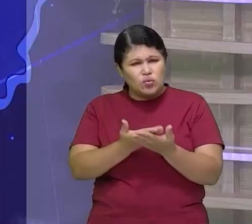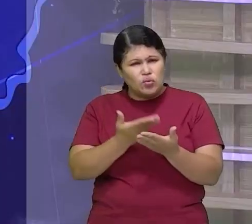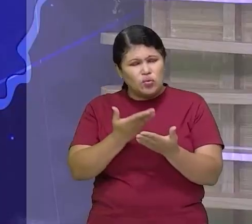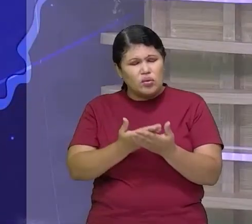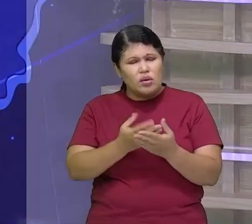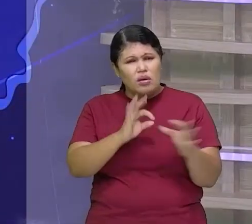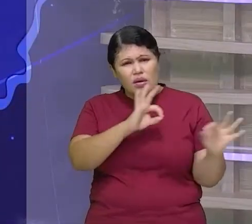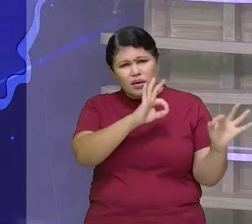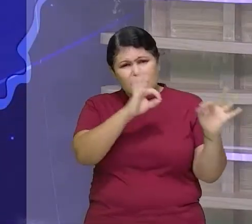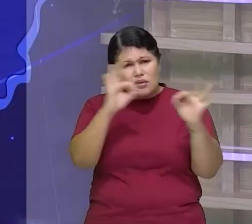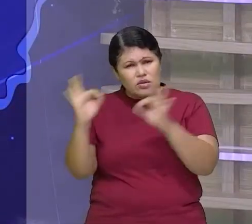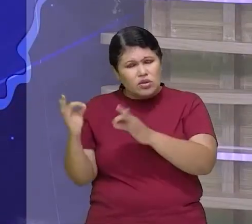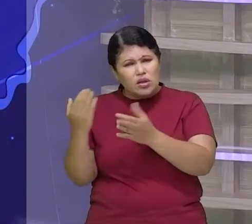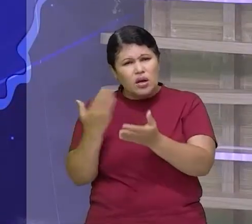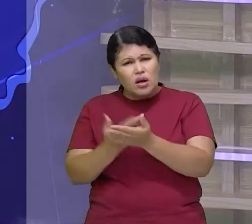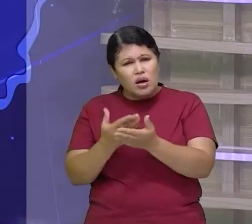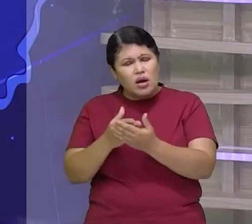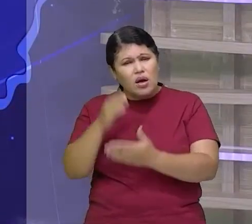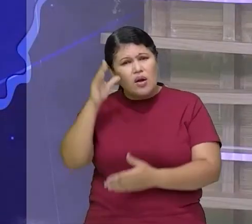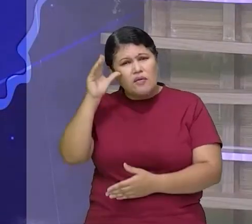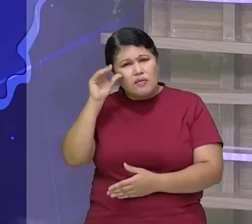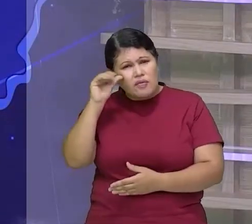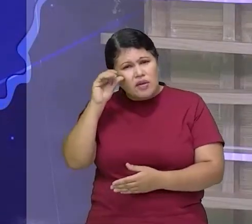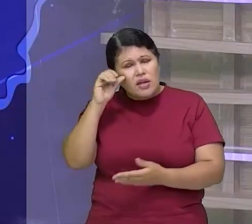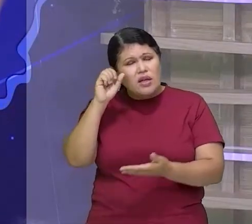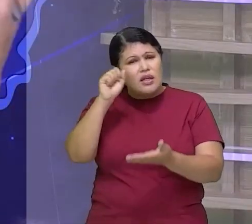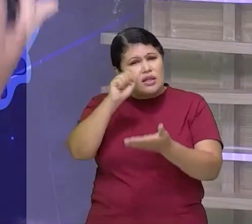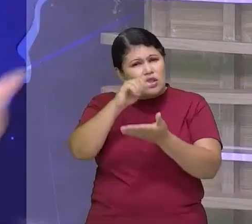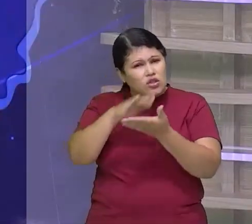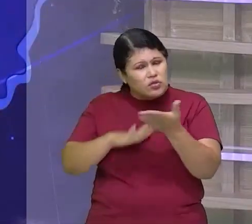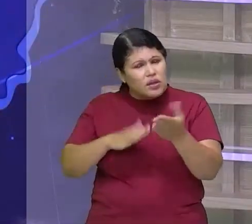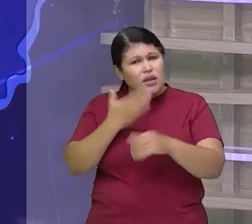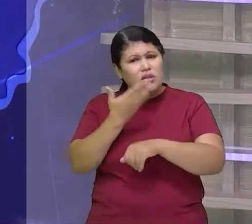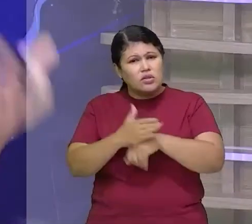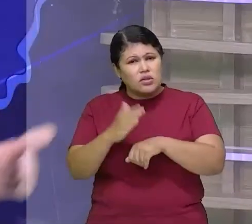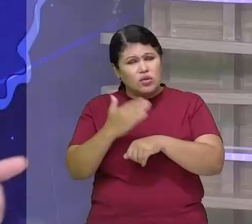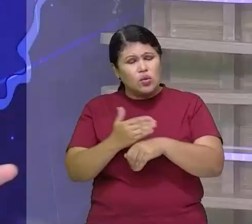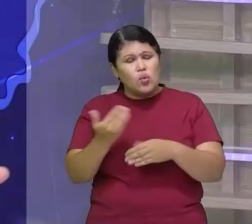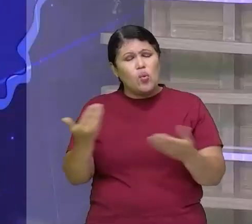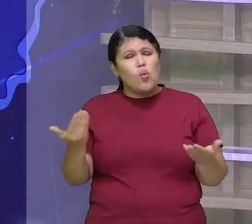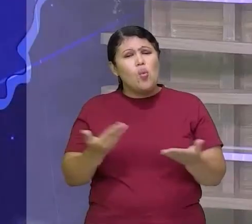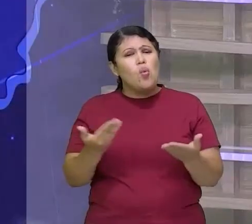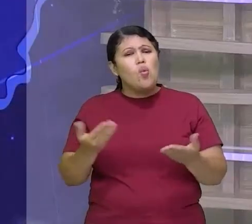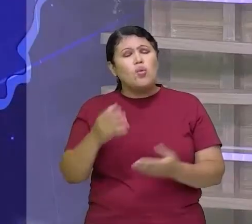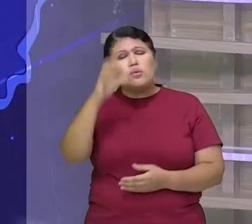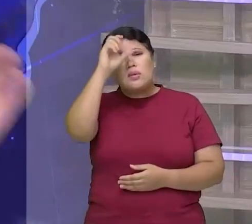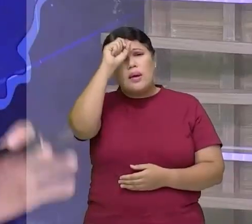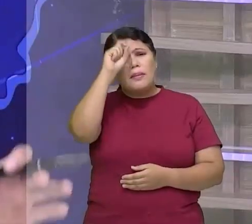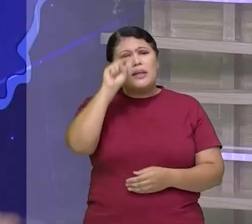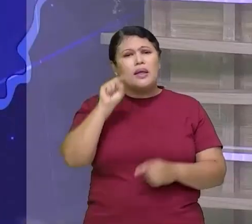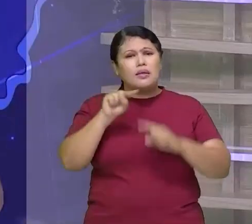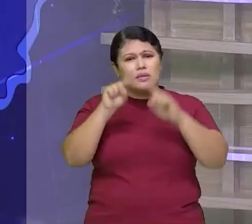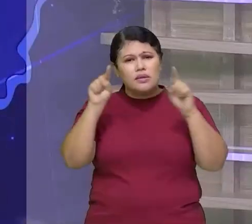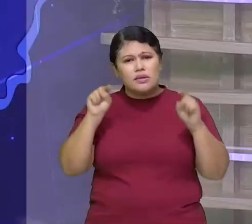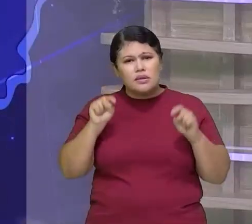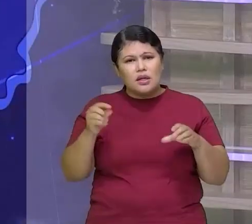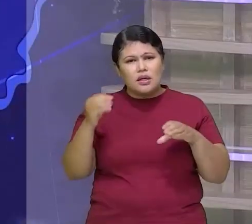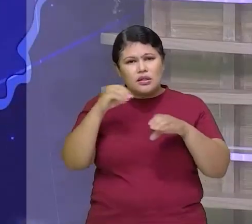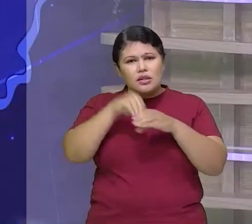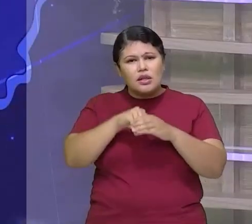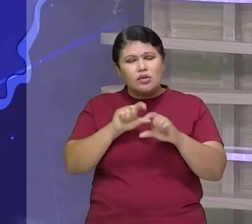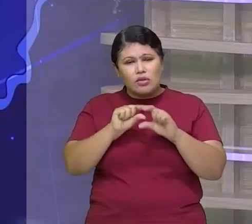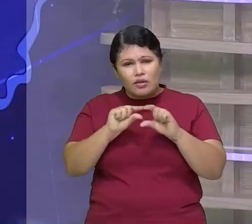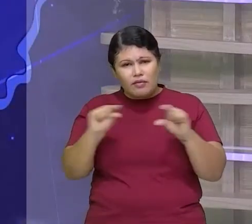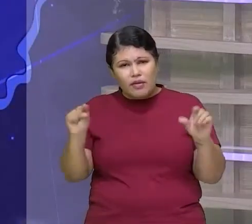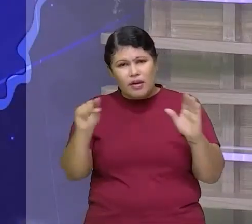aulas, assistindo, exercitando. Eu aprendi hoje sobre os sinais de pontuações. O que eu vou fazer? Eu vou